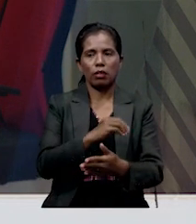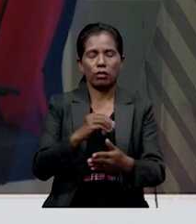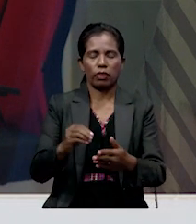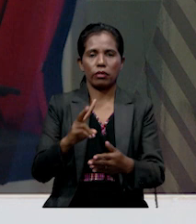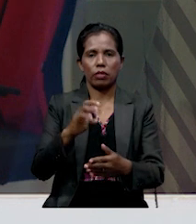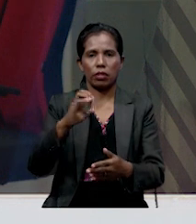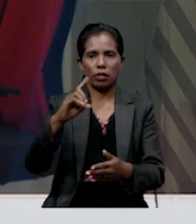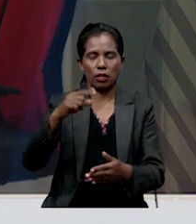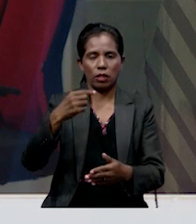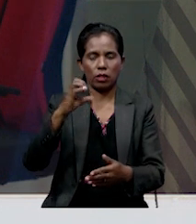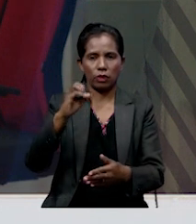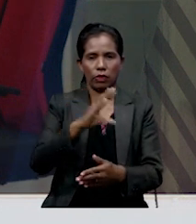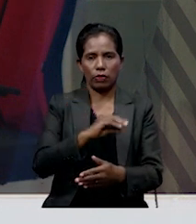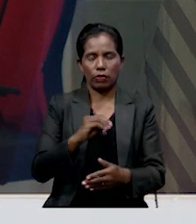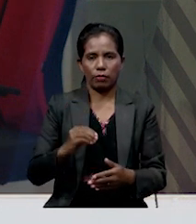da Silva.